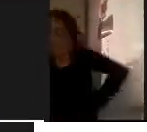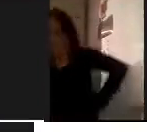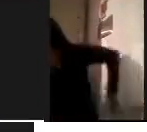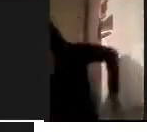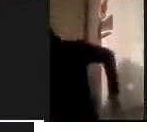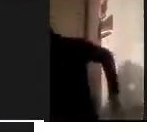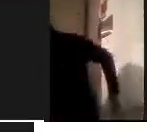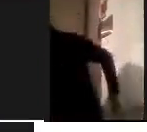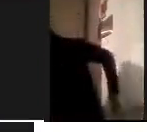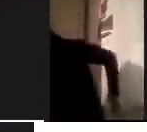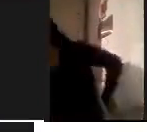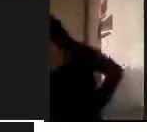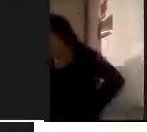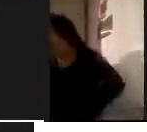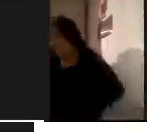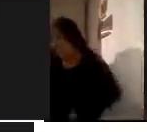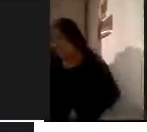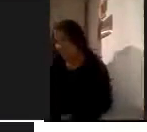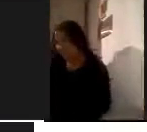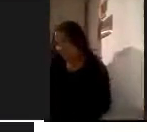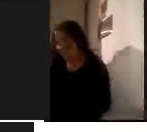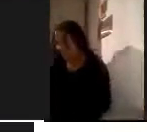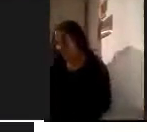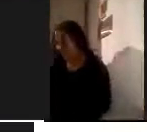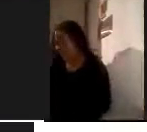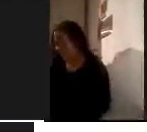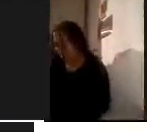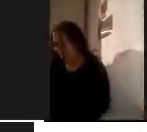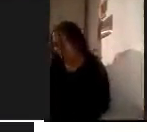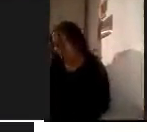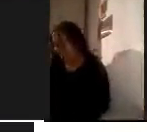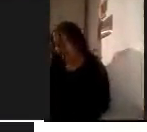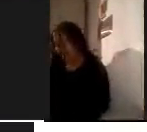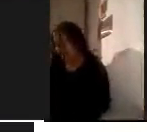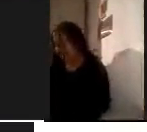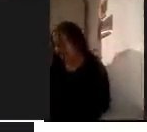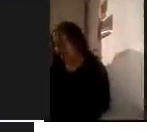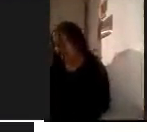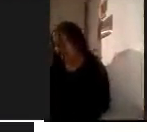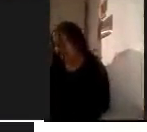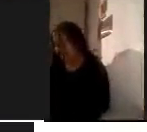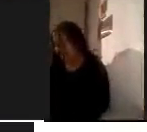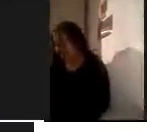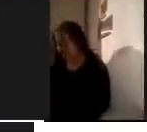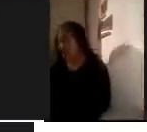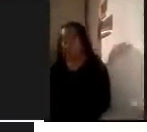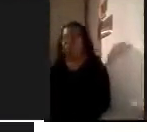afeto. Sim. Que mais? Já falamos na aula passada sobre